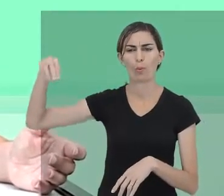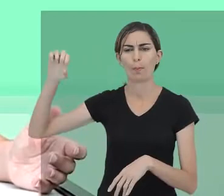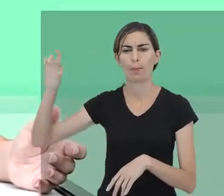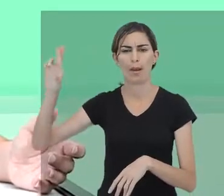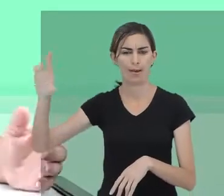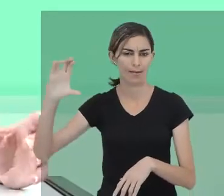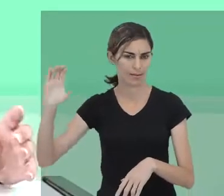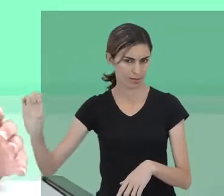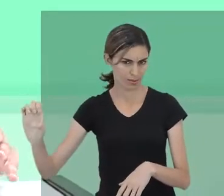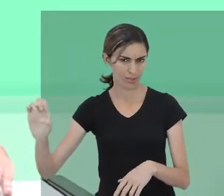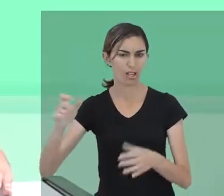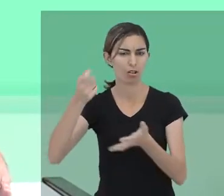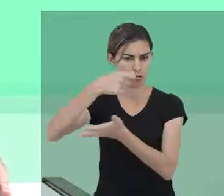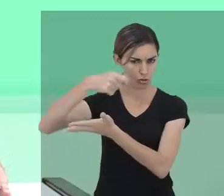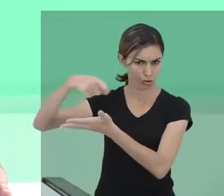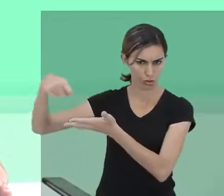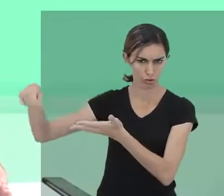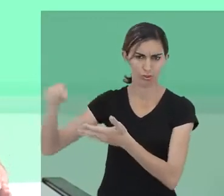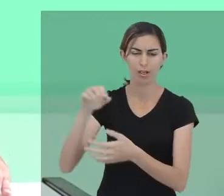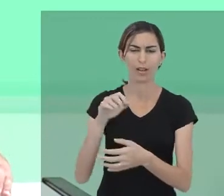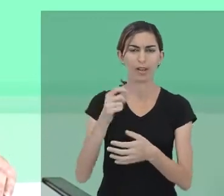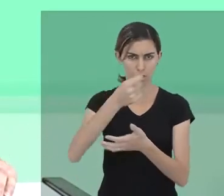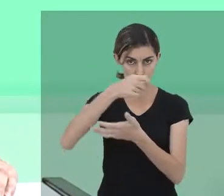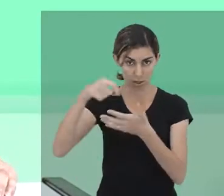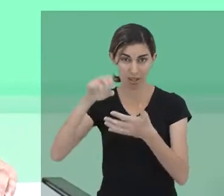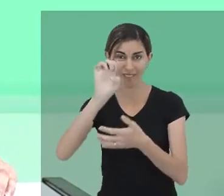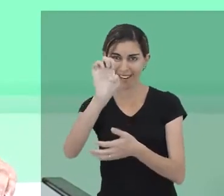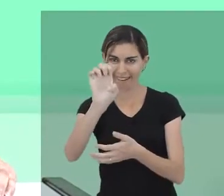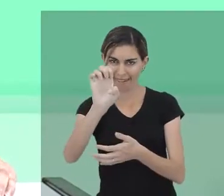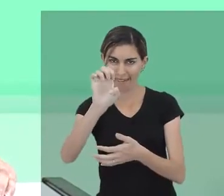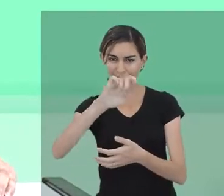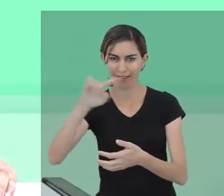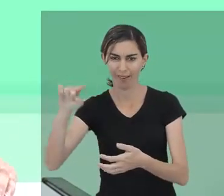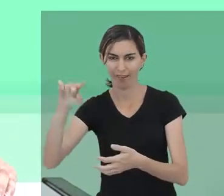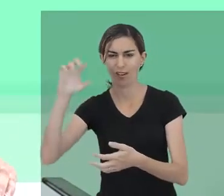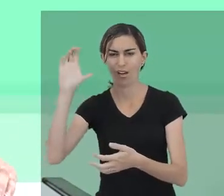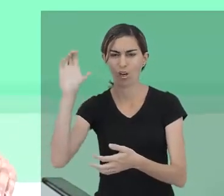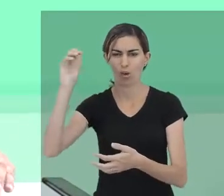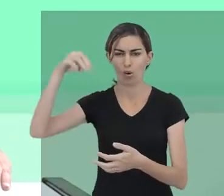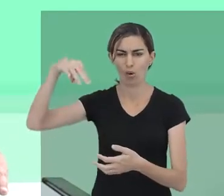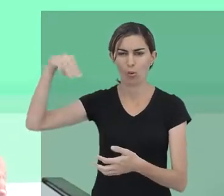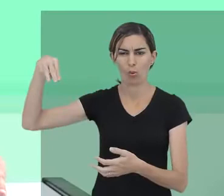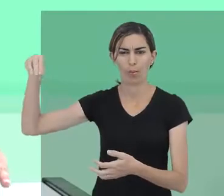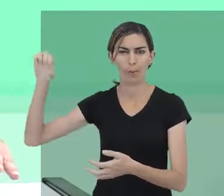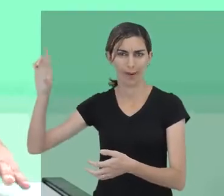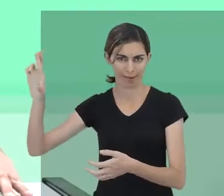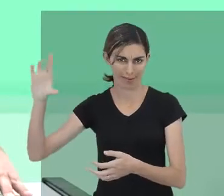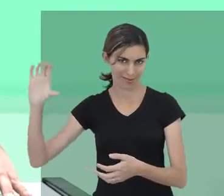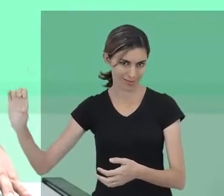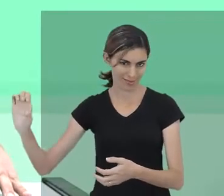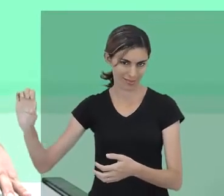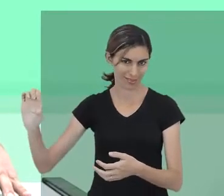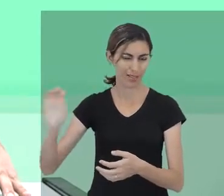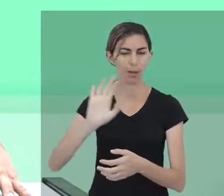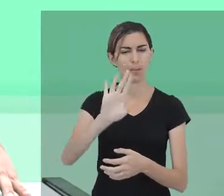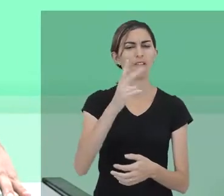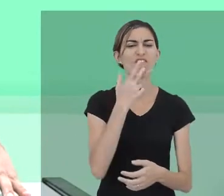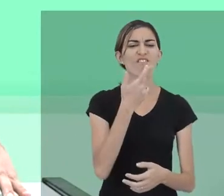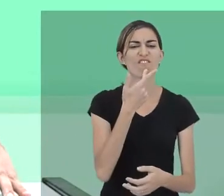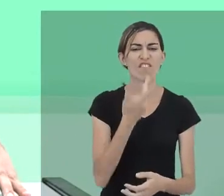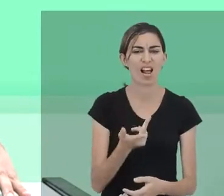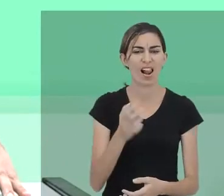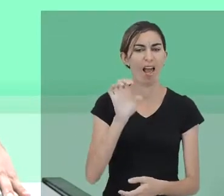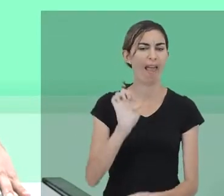E-commerce. Né? É escrito e-commerce. E-commerce. Gente, mas não vamos